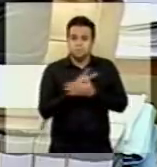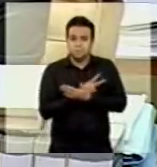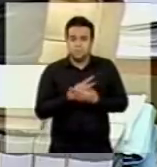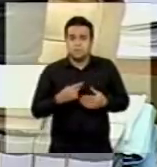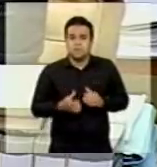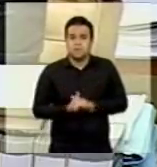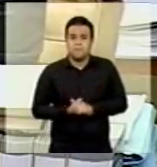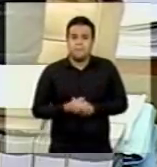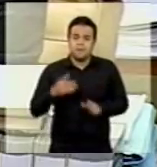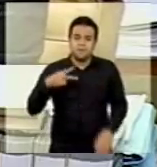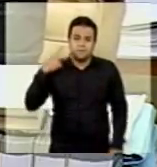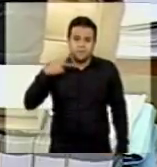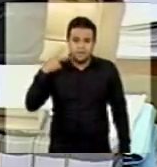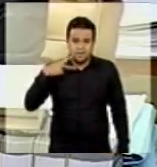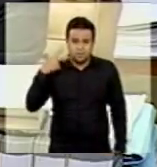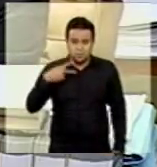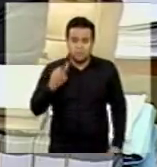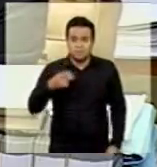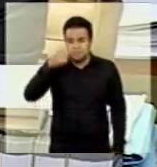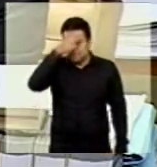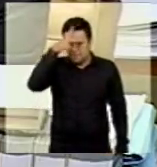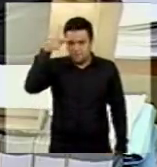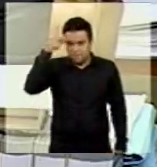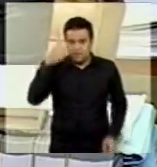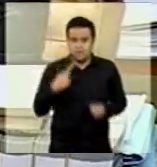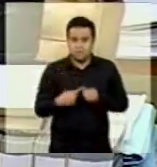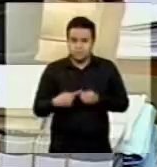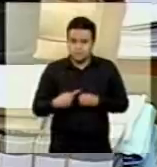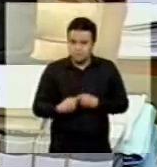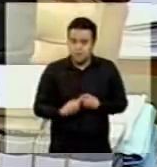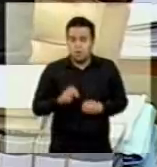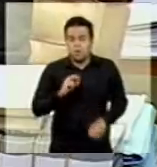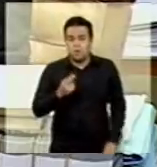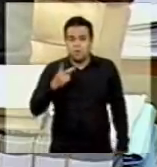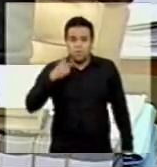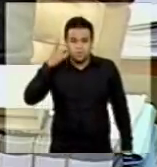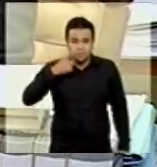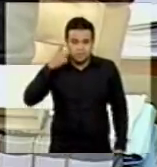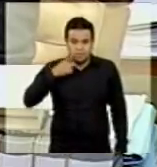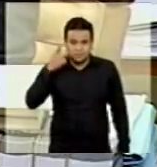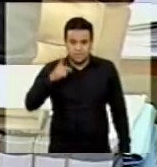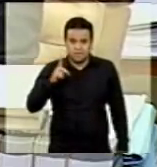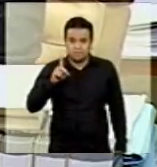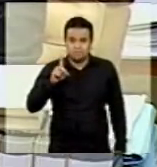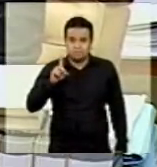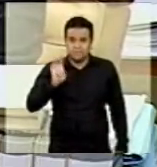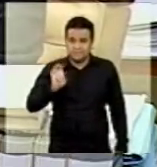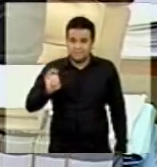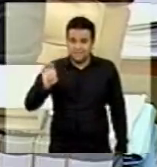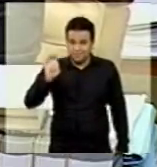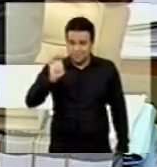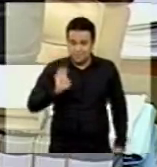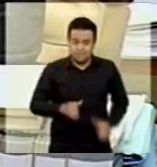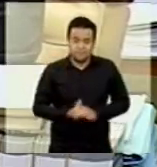quando vereadores, prefeitos municipais ou deputados estaduais. As hipóteses